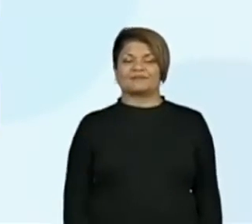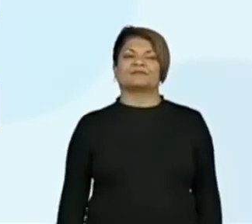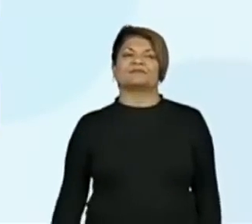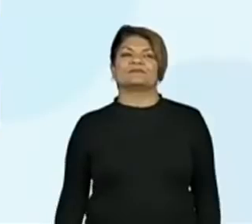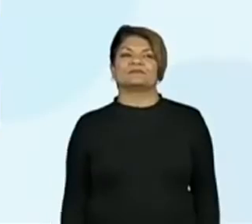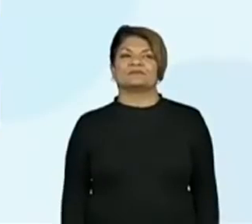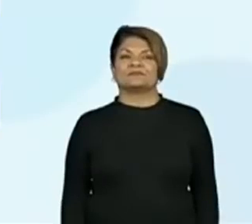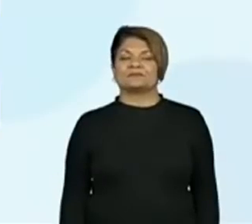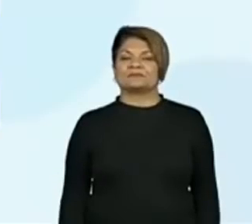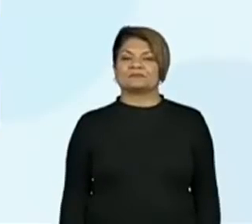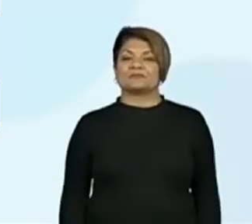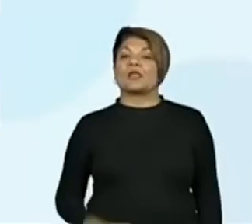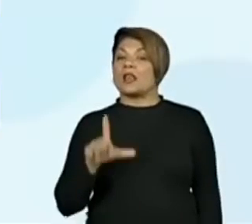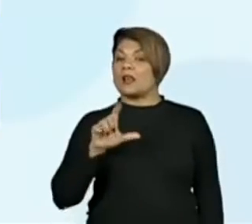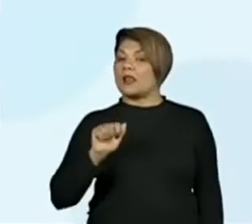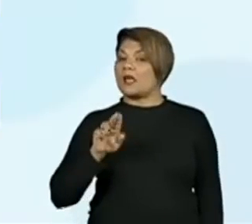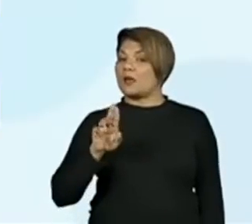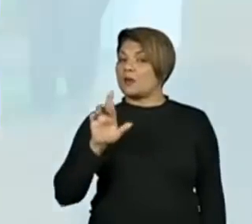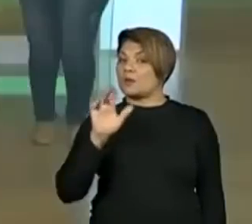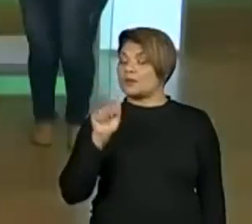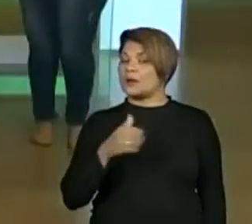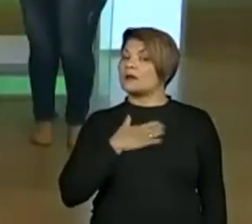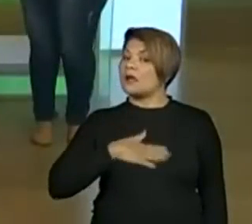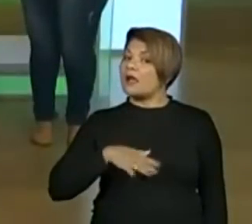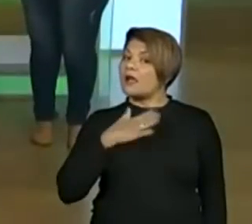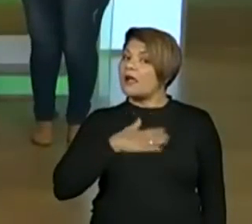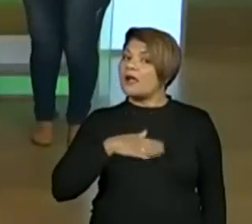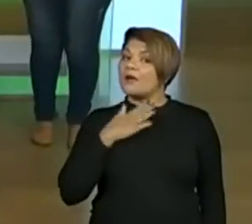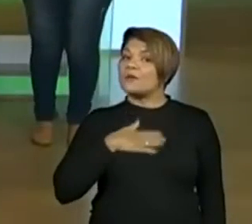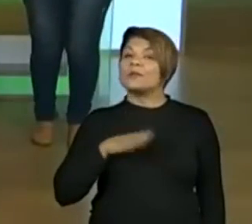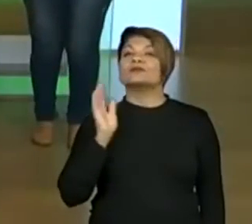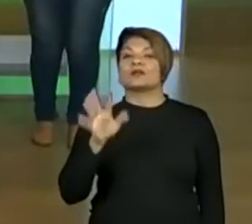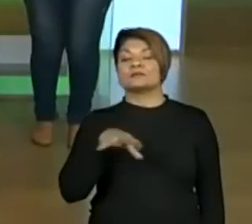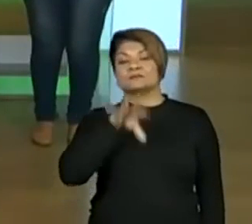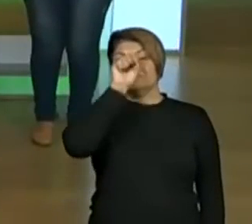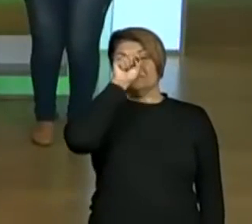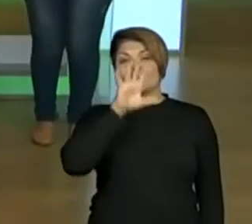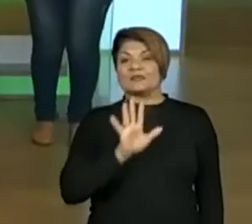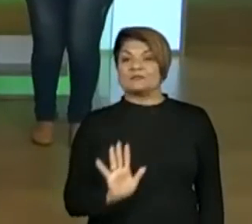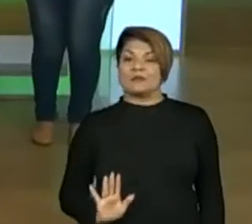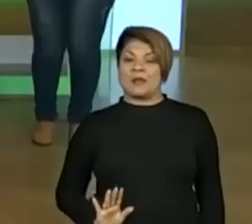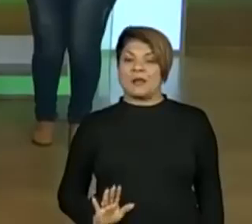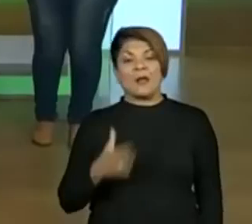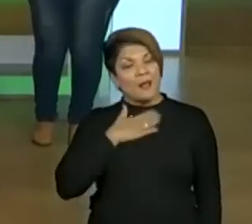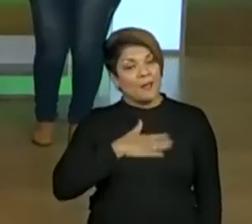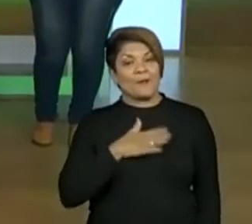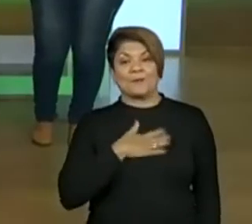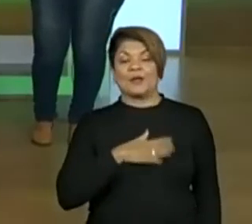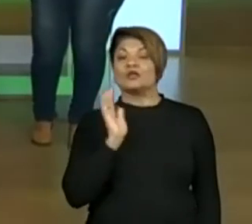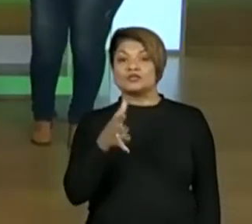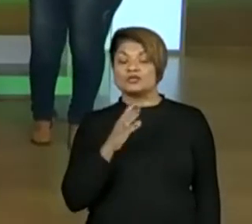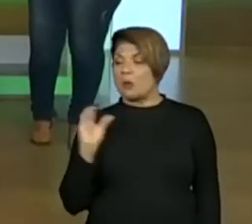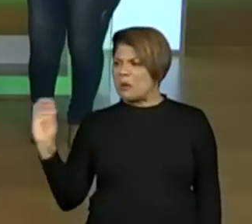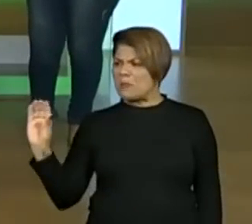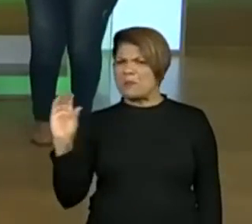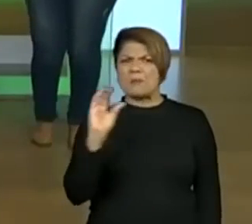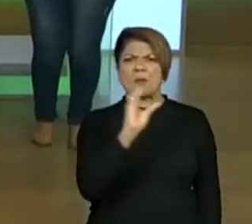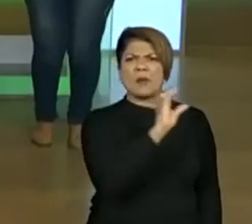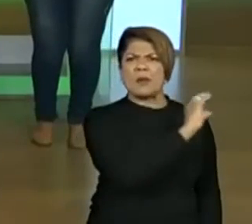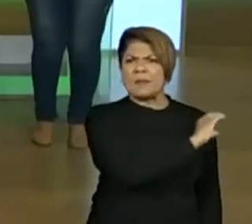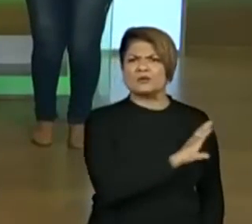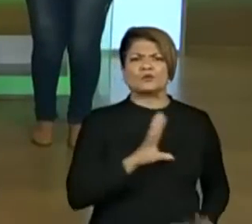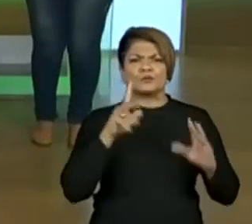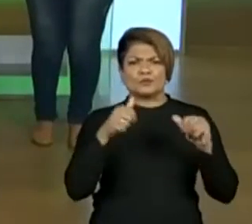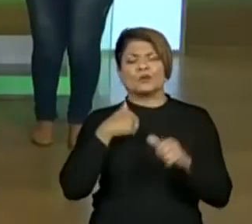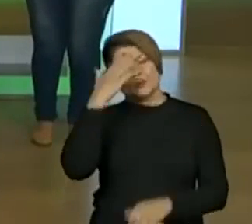2020. Laura, certo? Calma, Laurinha. Laurinha já apresentou. Respira, Laura. Laurinha, respira, calma, Laurinha. Respira, a Laurinha já colocou toda a sequência para a